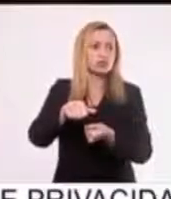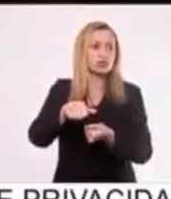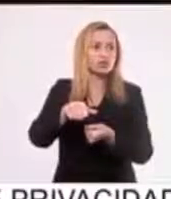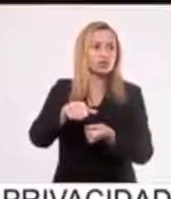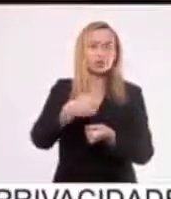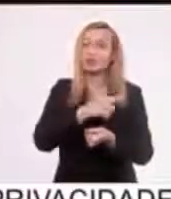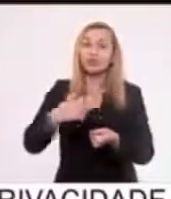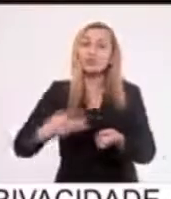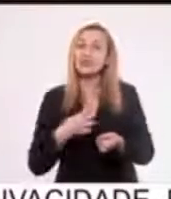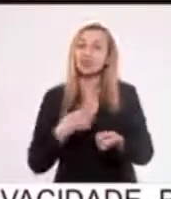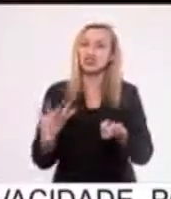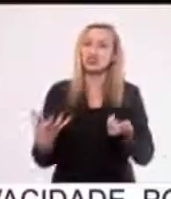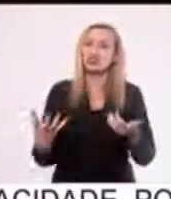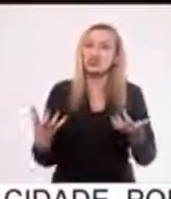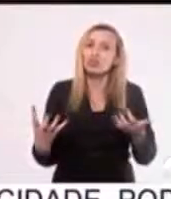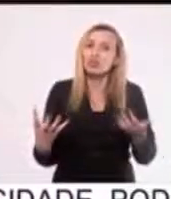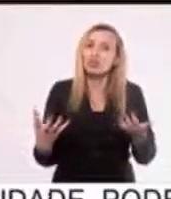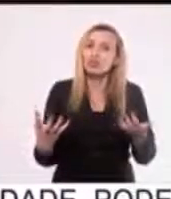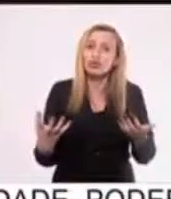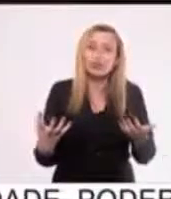do que fundamento.